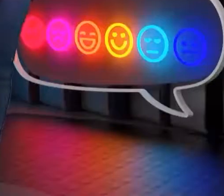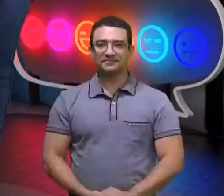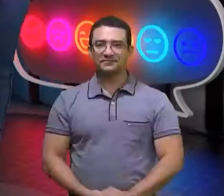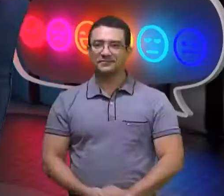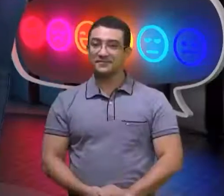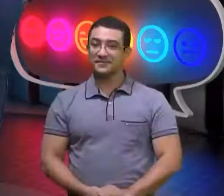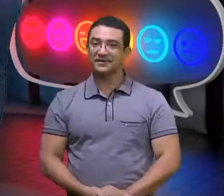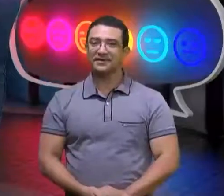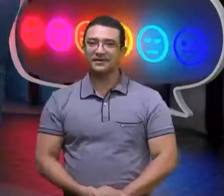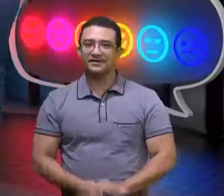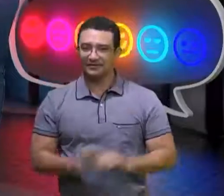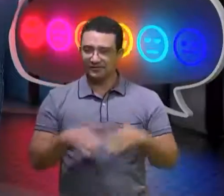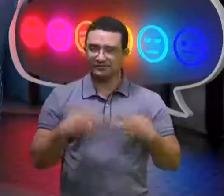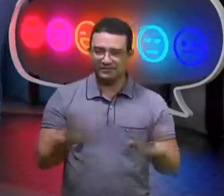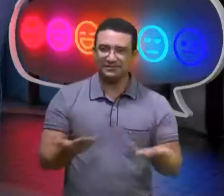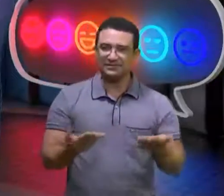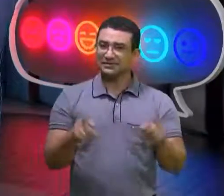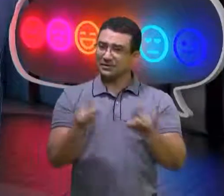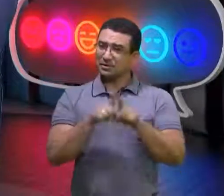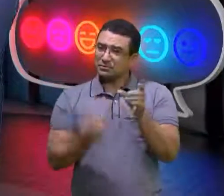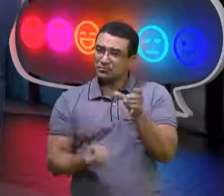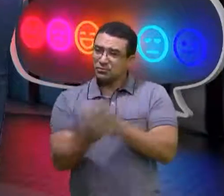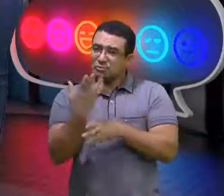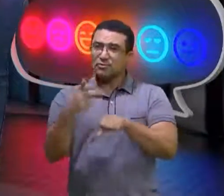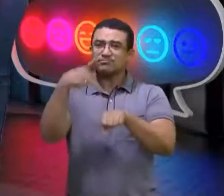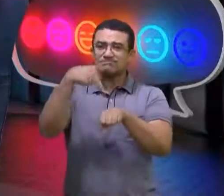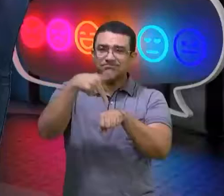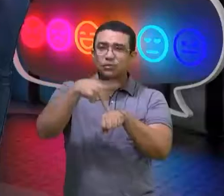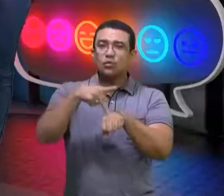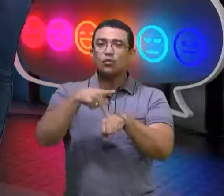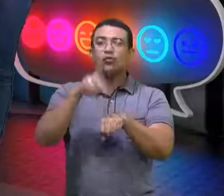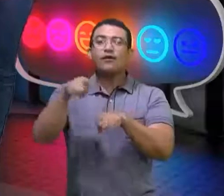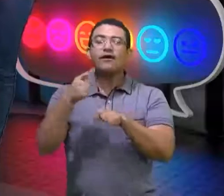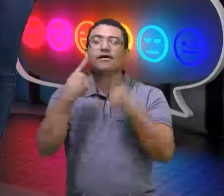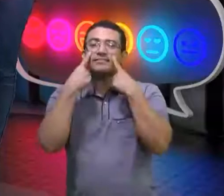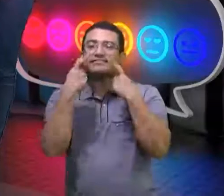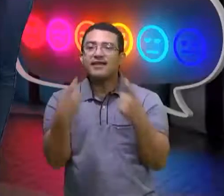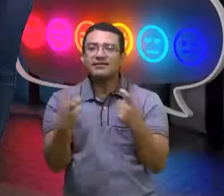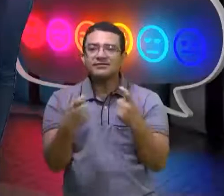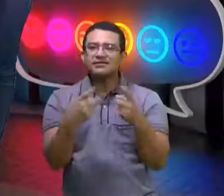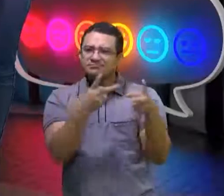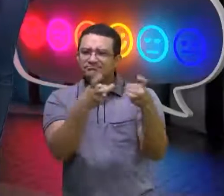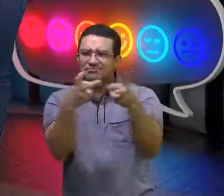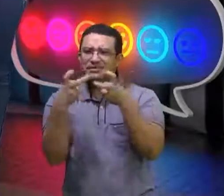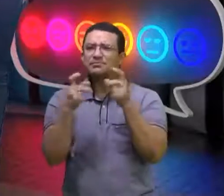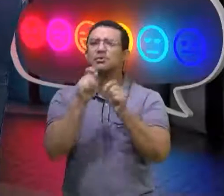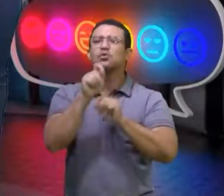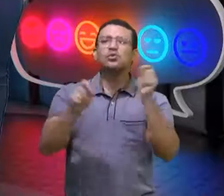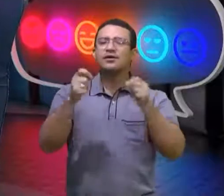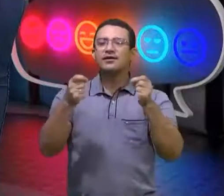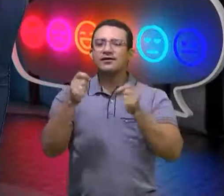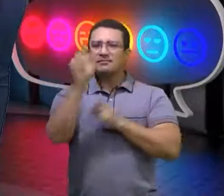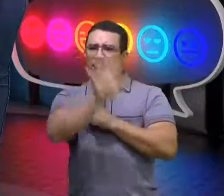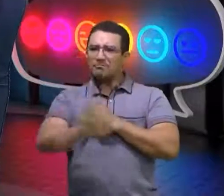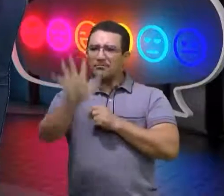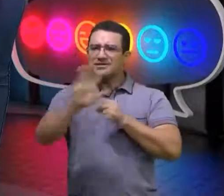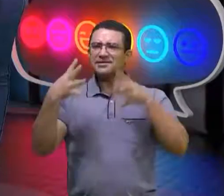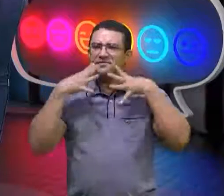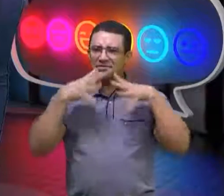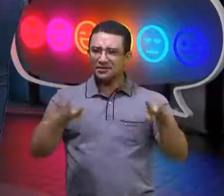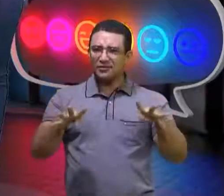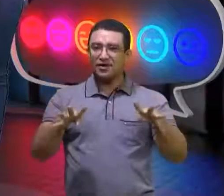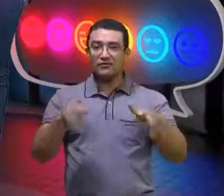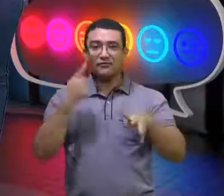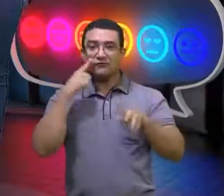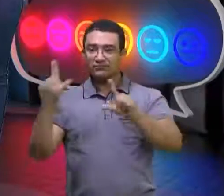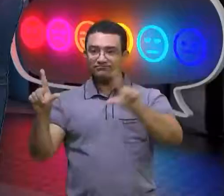Muito bem, né? Então, olha só, mais uma formação rochosa. E o que é interessante também quando a gente observa uma paisagem natural? Vamos deixar aí na